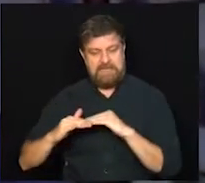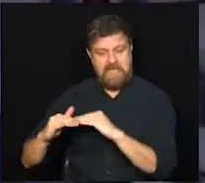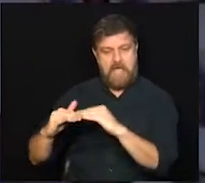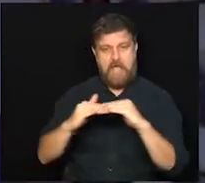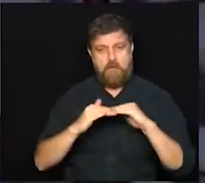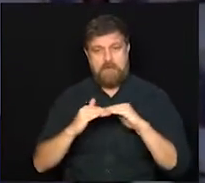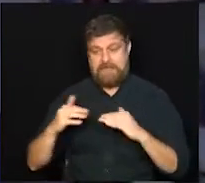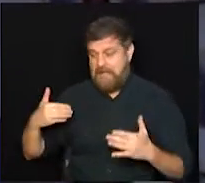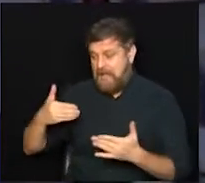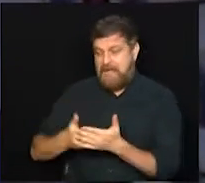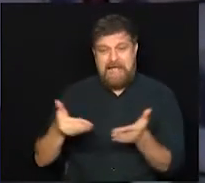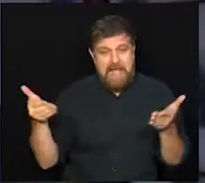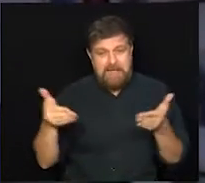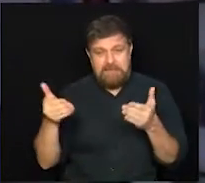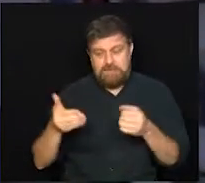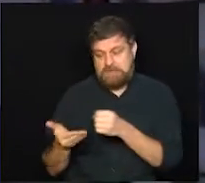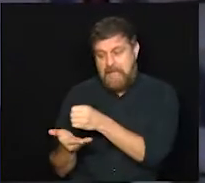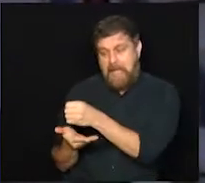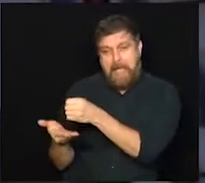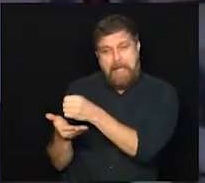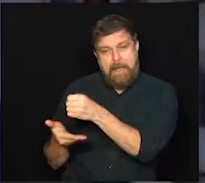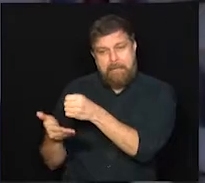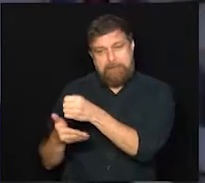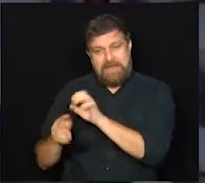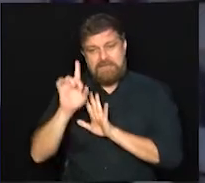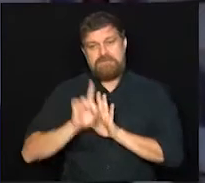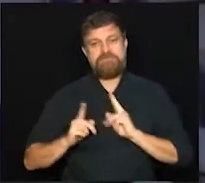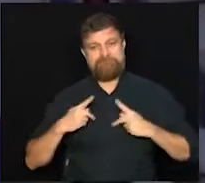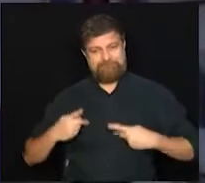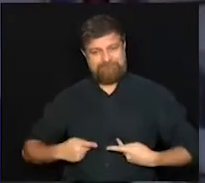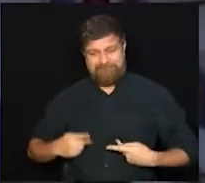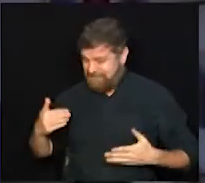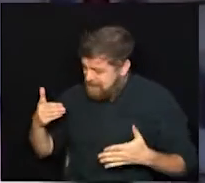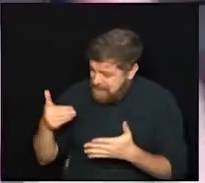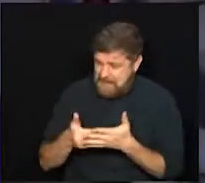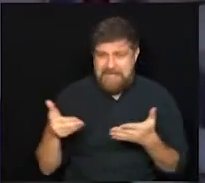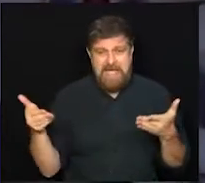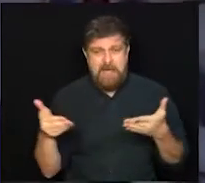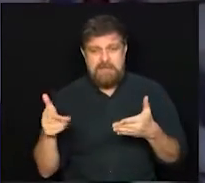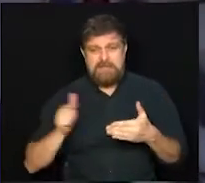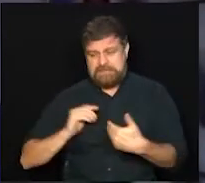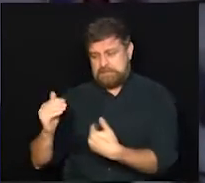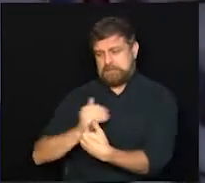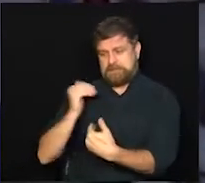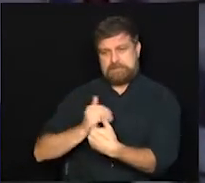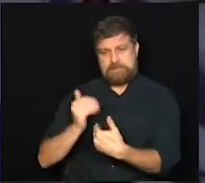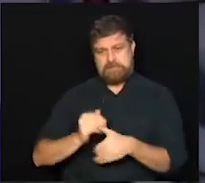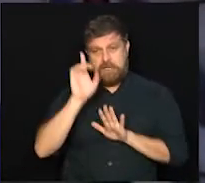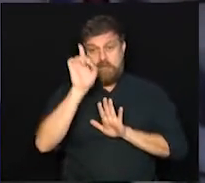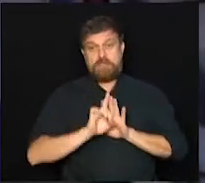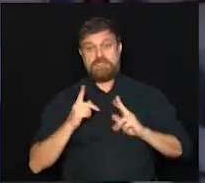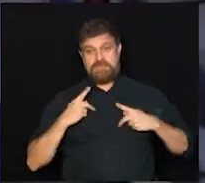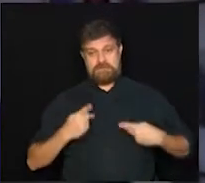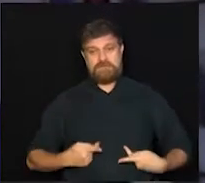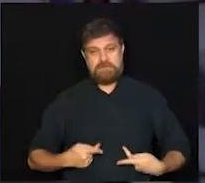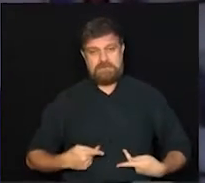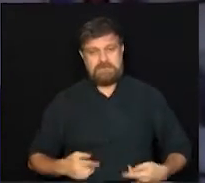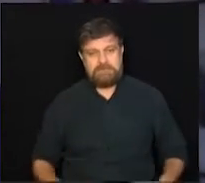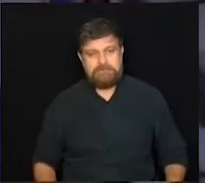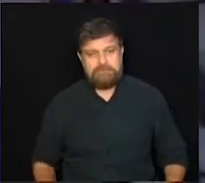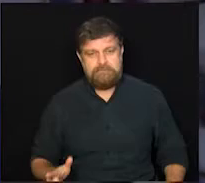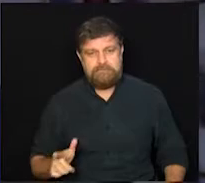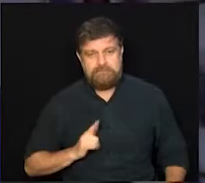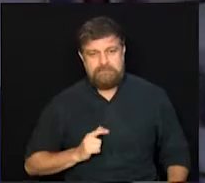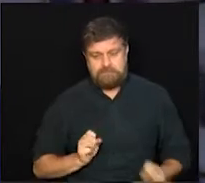até hoje eles são pilares, né, dos direitos humanos. Até hoje eles norteiam os direitos humanos. E a